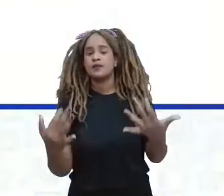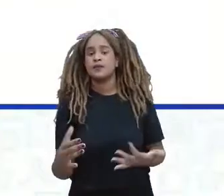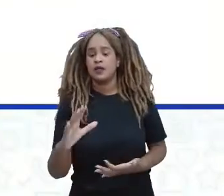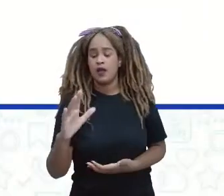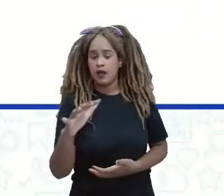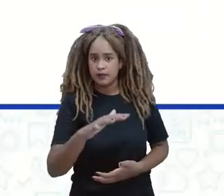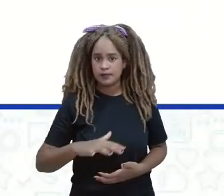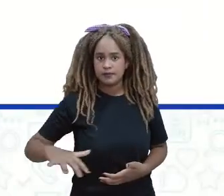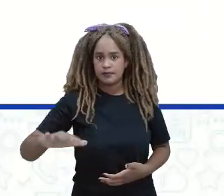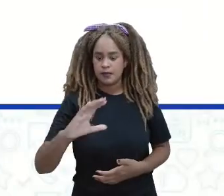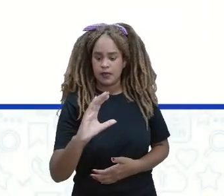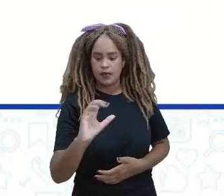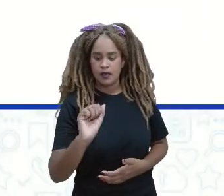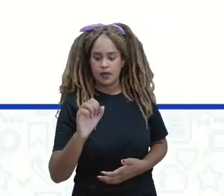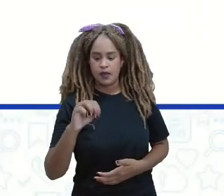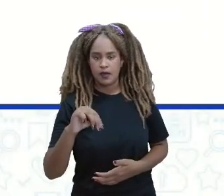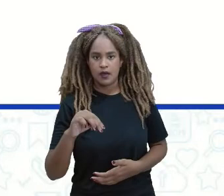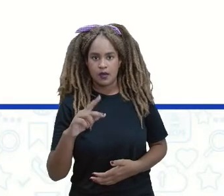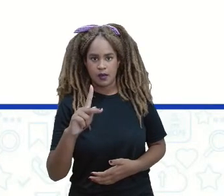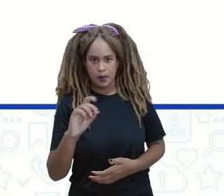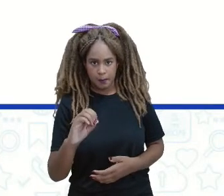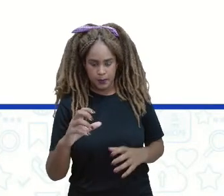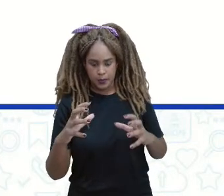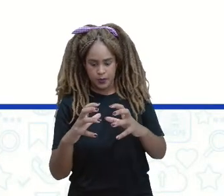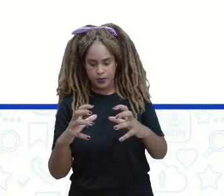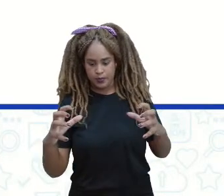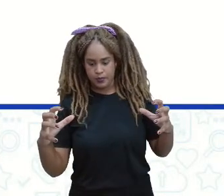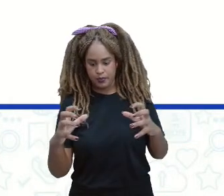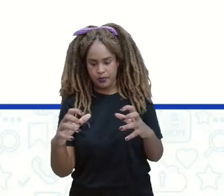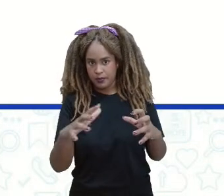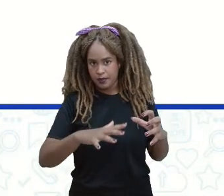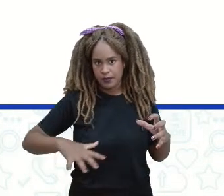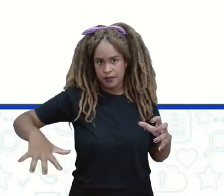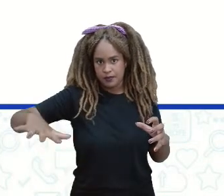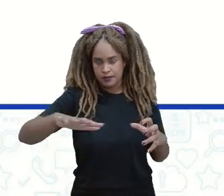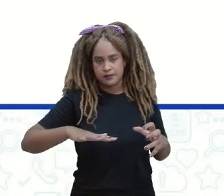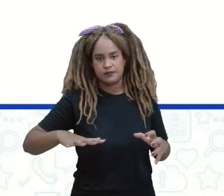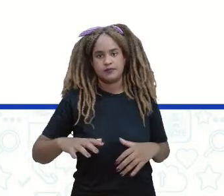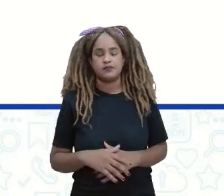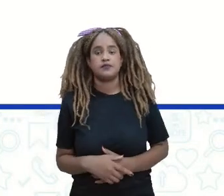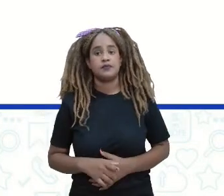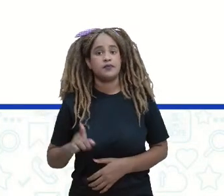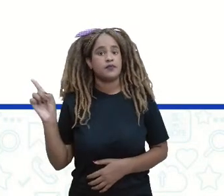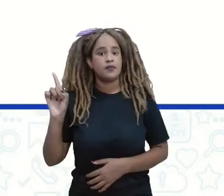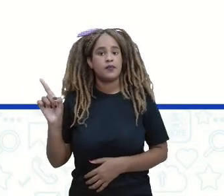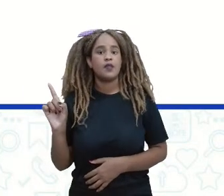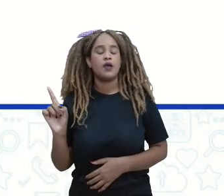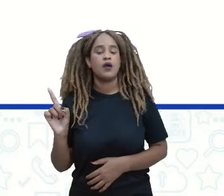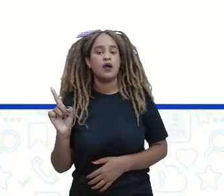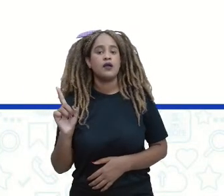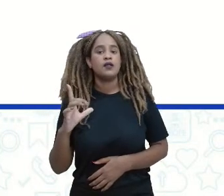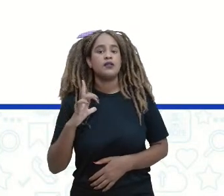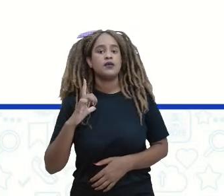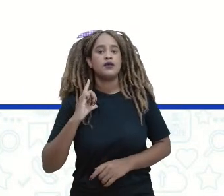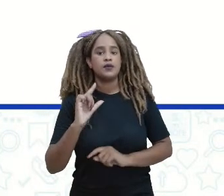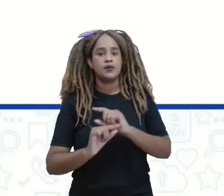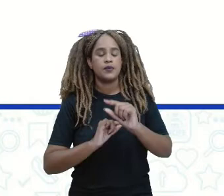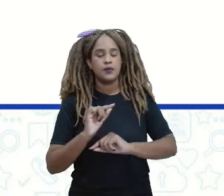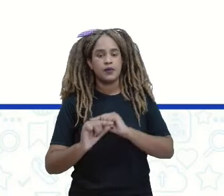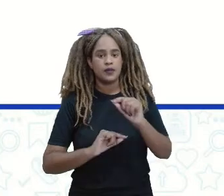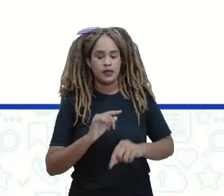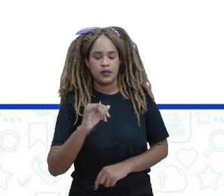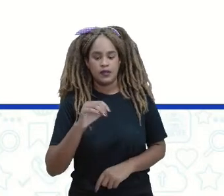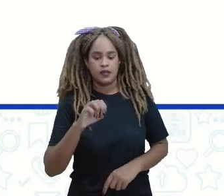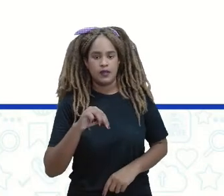magnético, né? Então, dá uma olhadinha aí nessa figura, nesse ímã, né? A gente tá vendo um ímã aí.